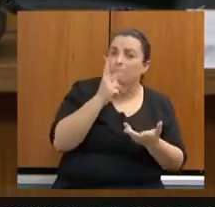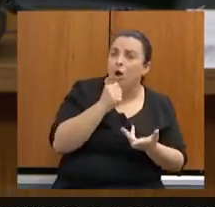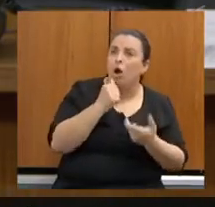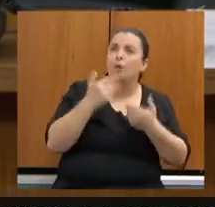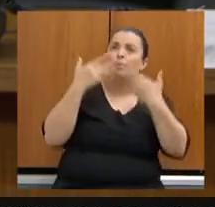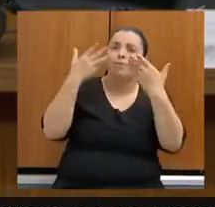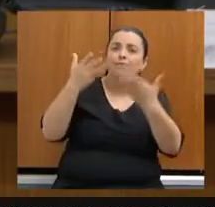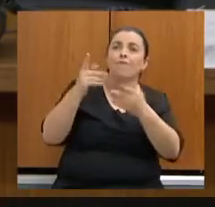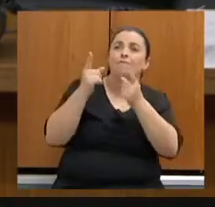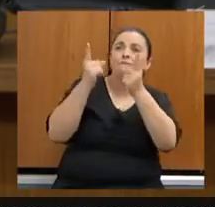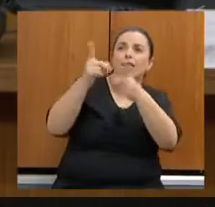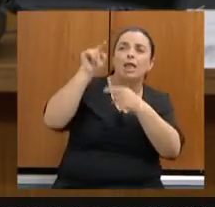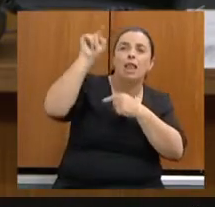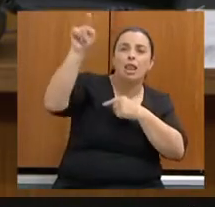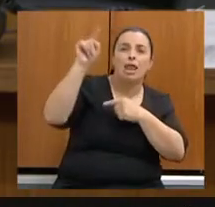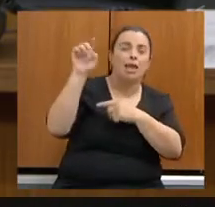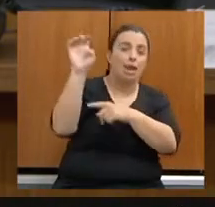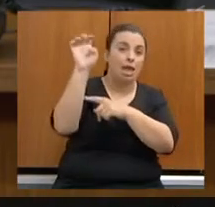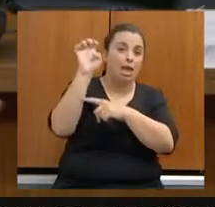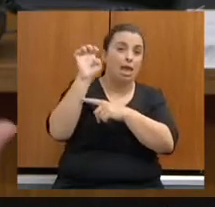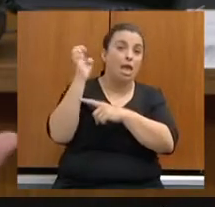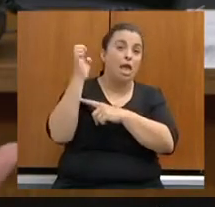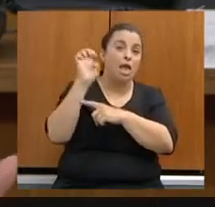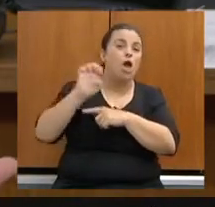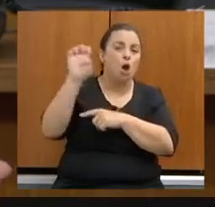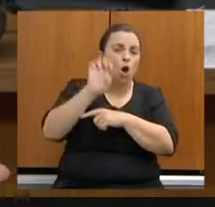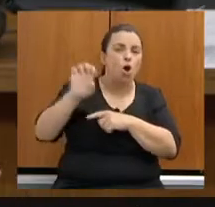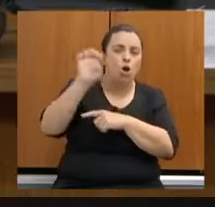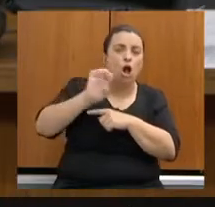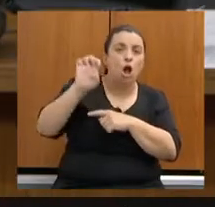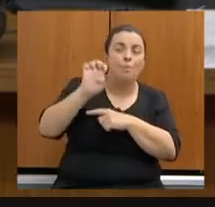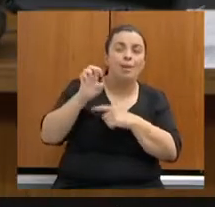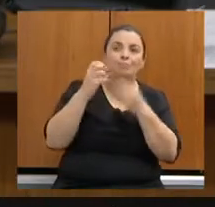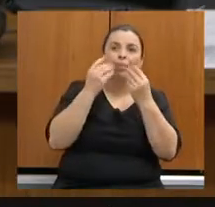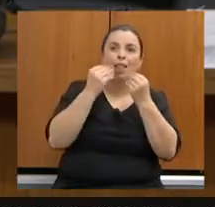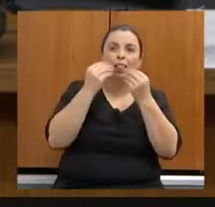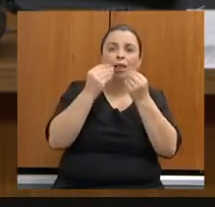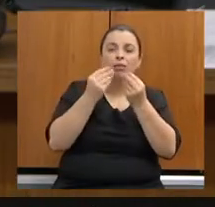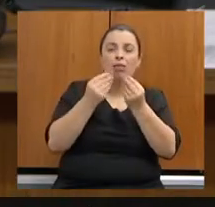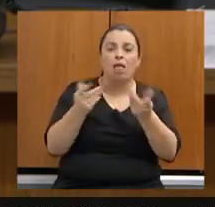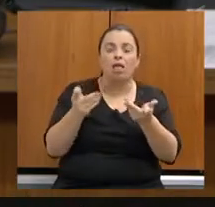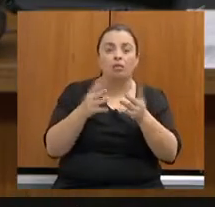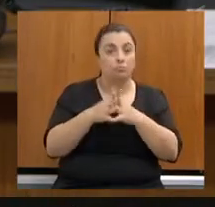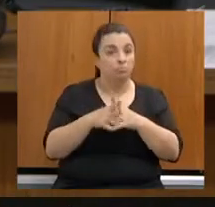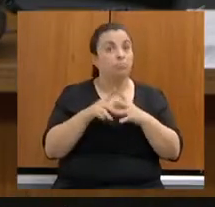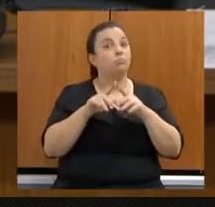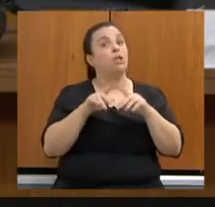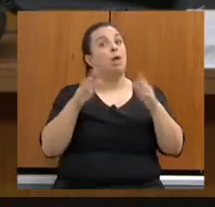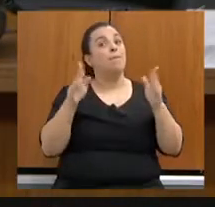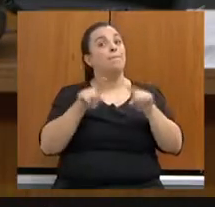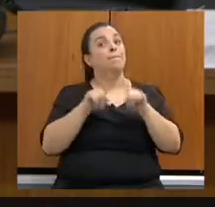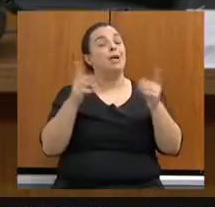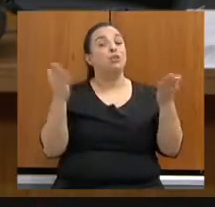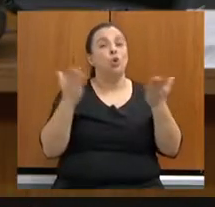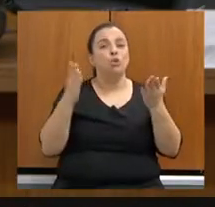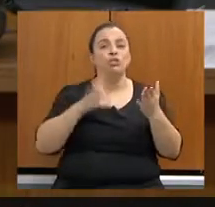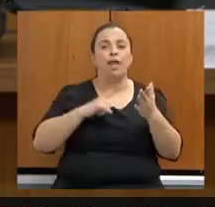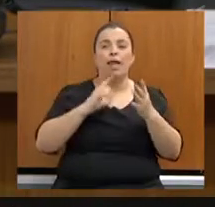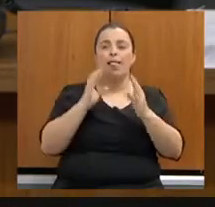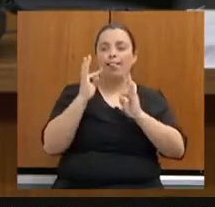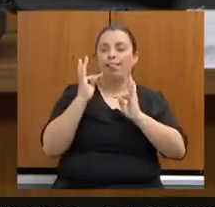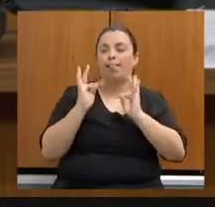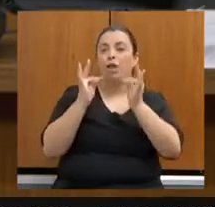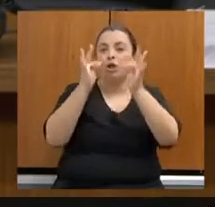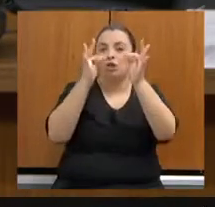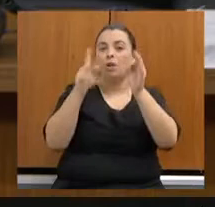para chegar na Europa eles perderiam o sabor Então essa era a justificativa que se tinha mas hoje em dia a gente tem muita tecnologia de embalagem e